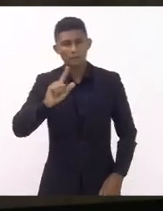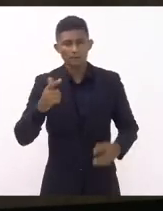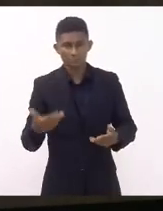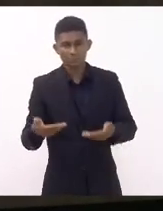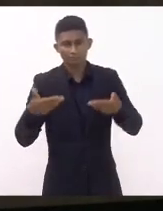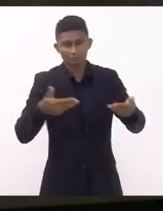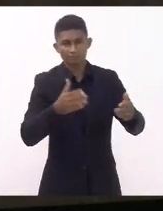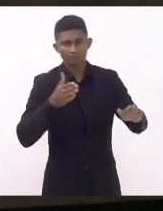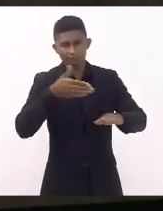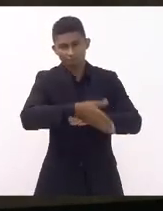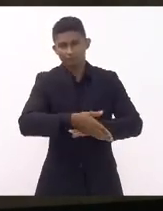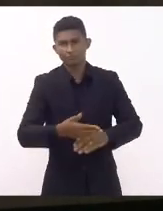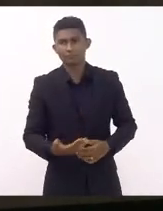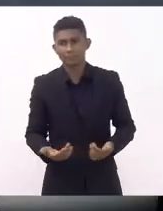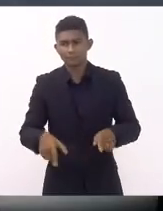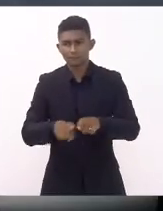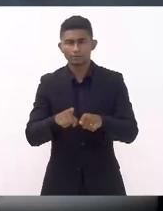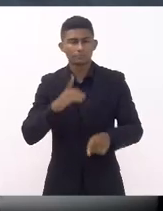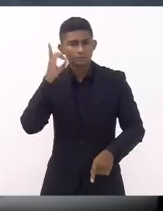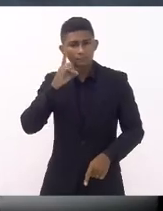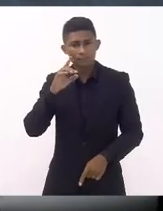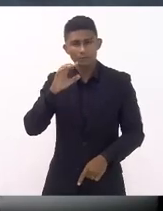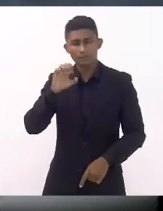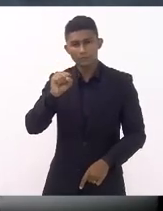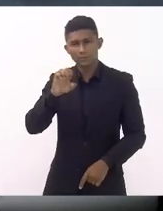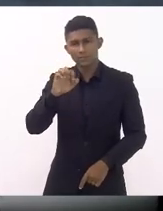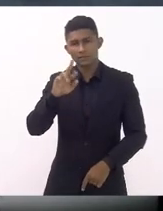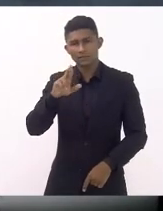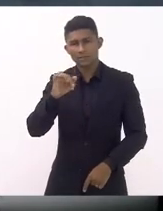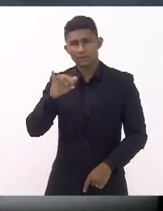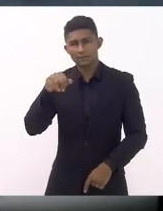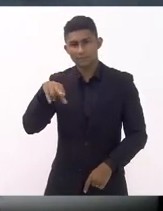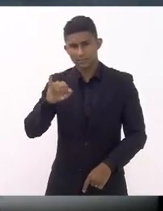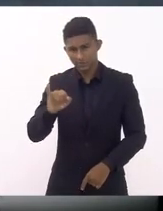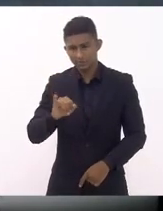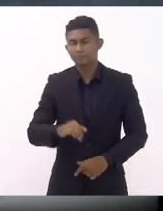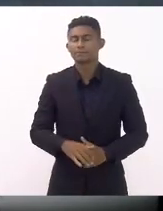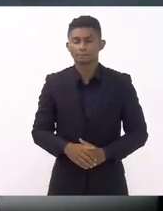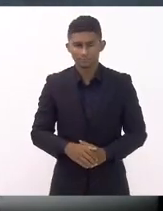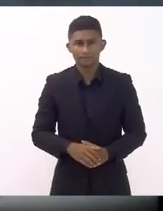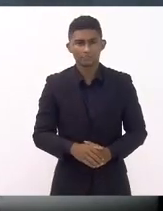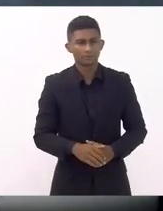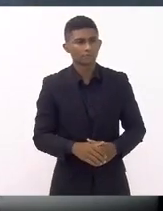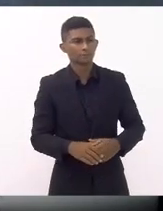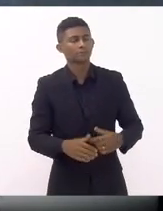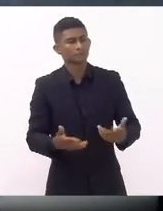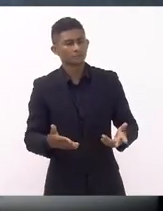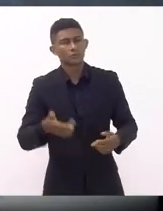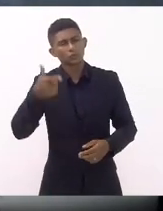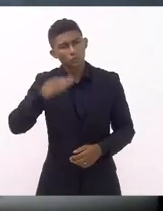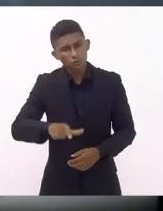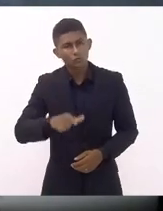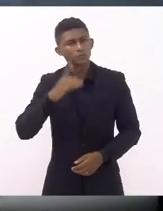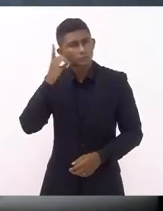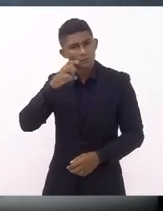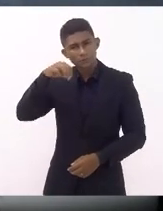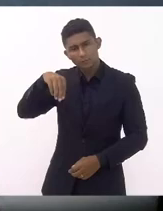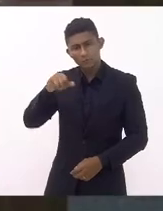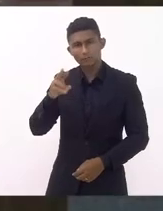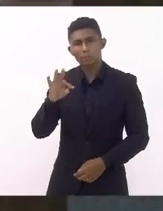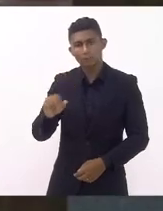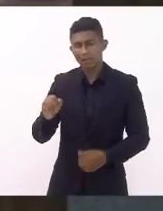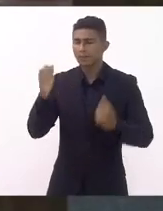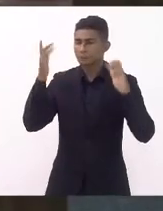chamados. Então, deputado Serafini. Senhor presidente, mais uma vez, parabenizar a deputada Marta Rocha,